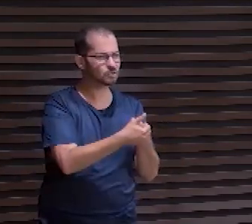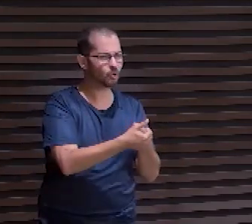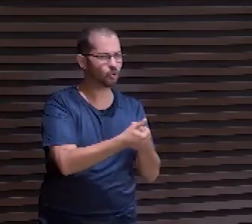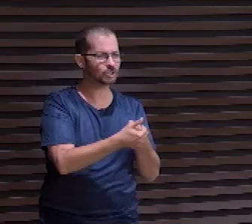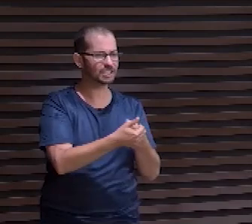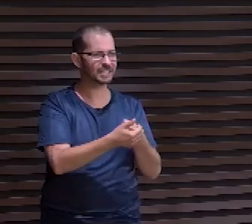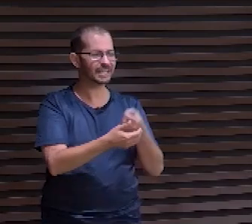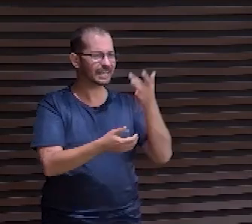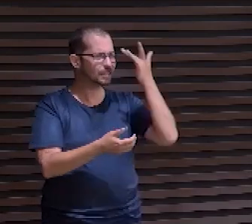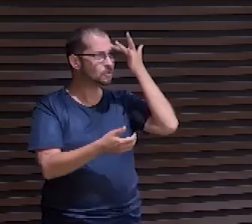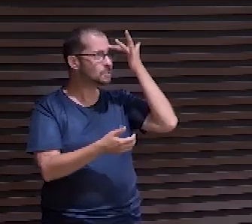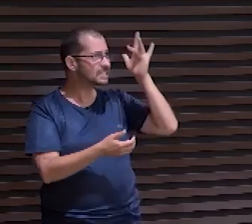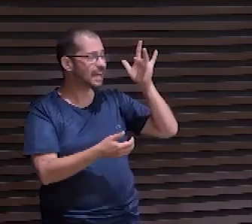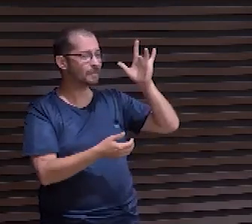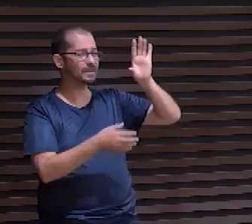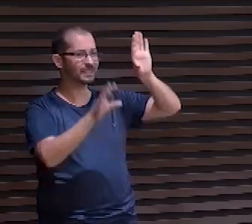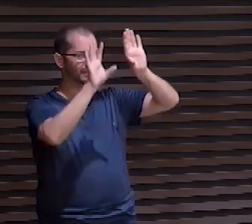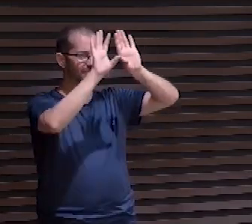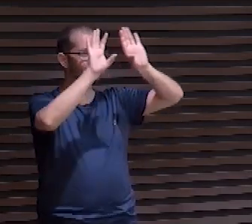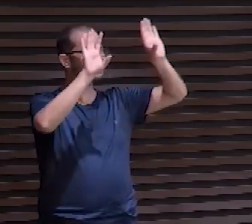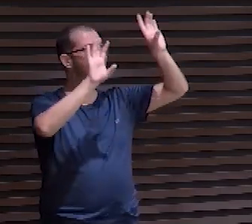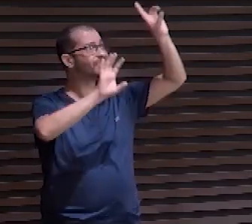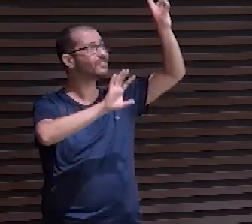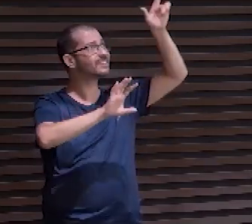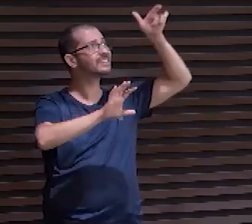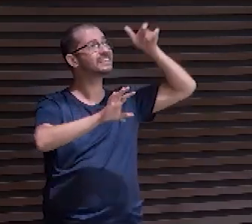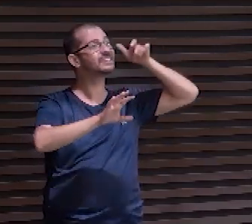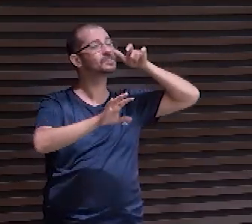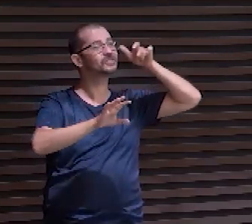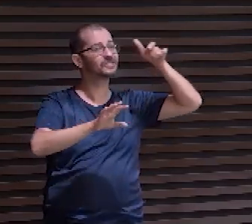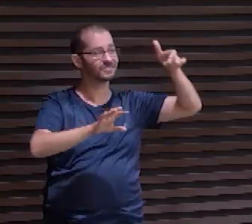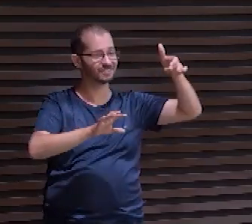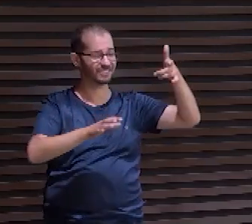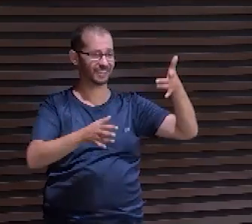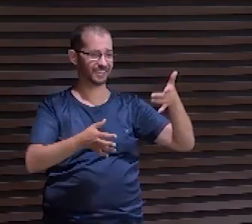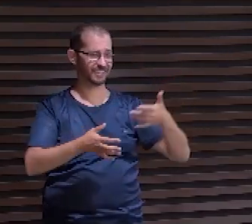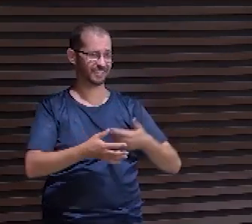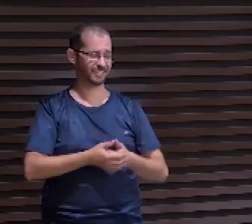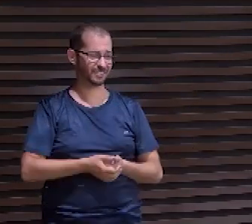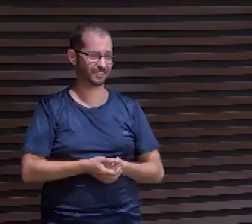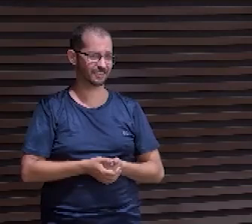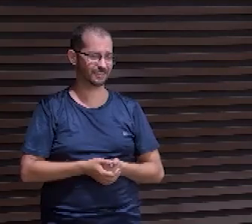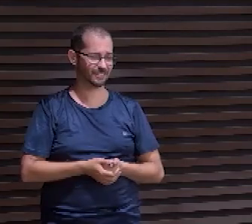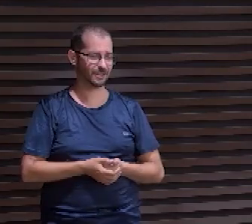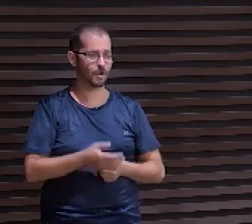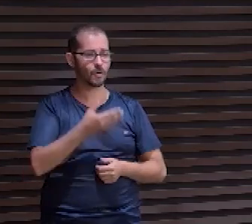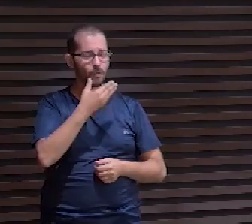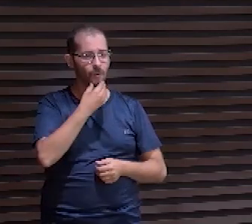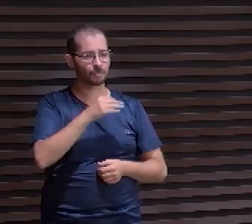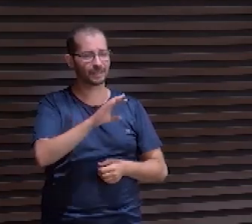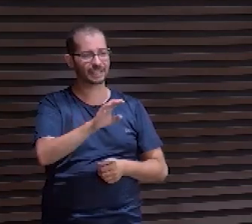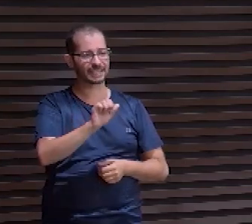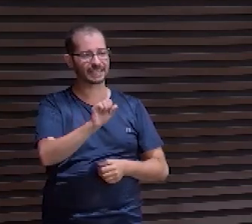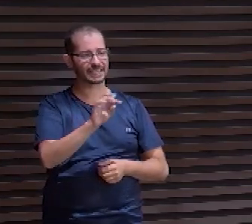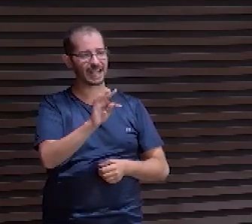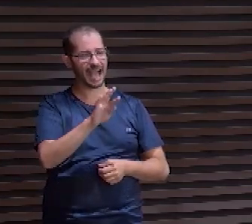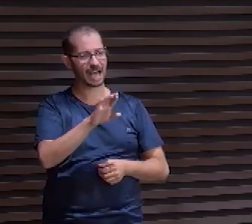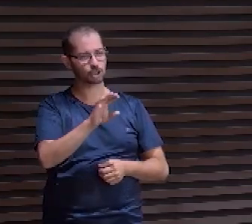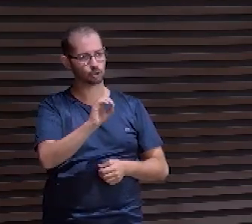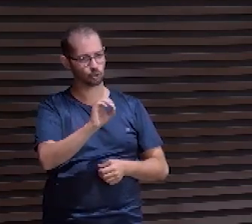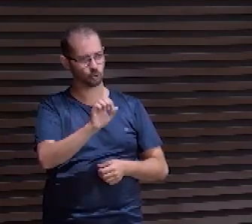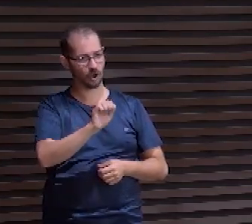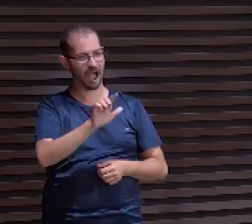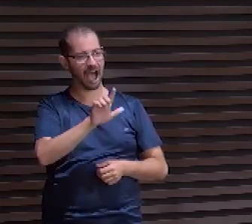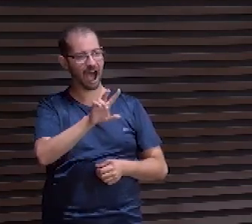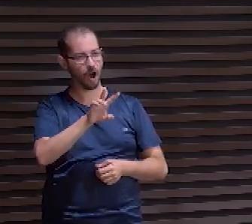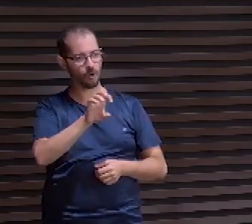nesse céu? Foi o que Castro Alves perguntou para Deus. Há 2000 anos te mandei